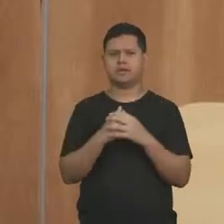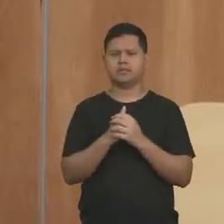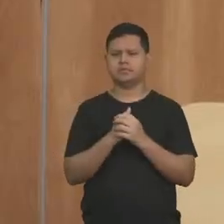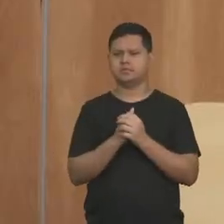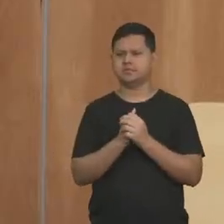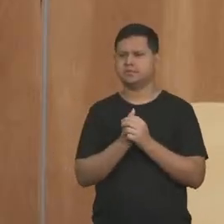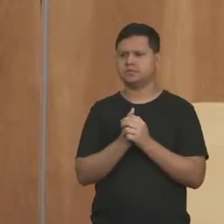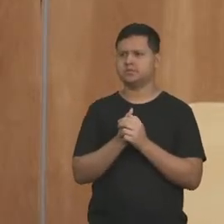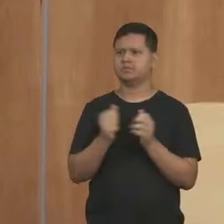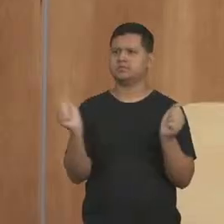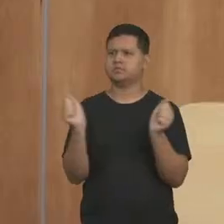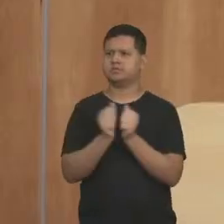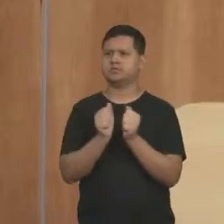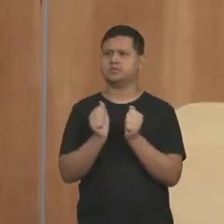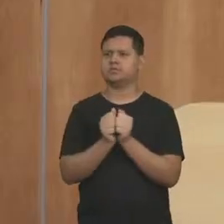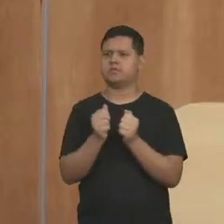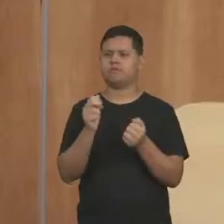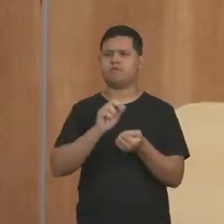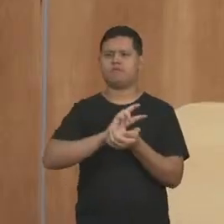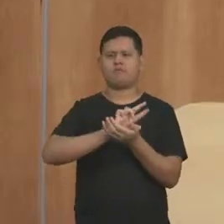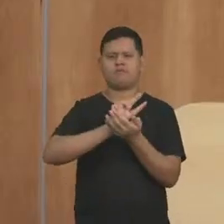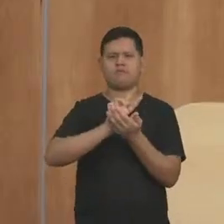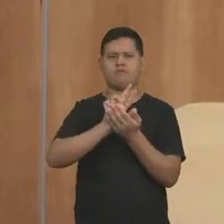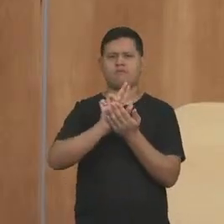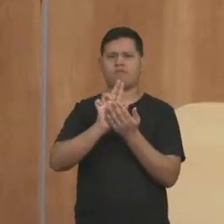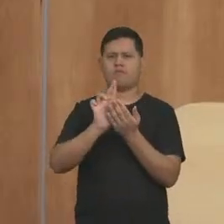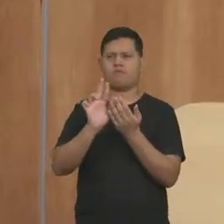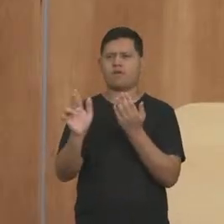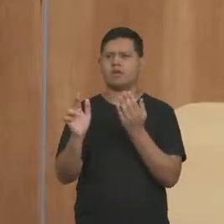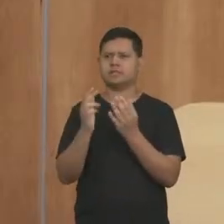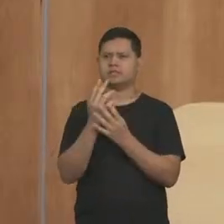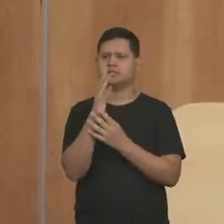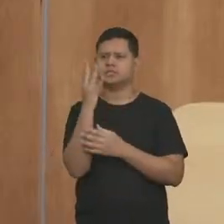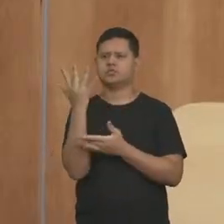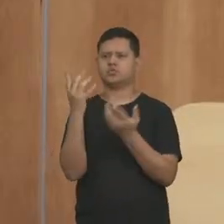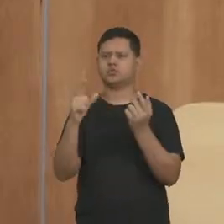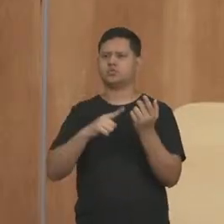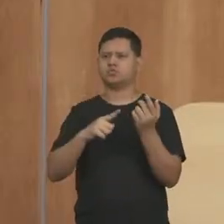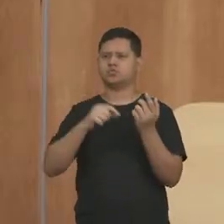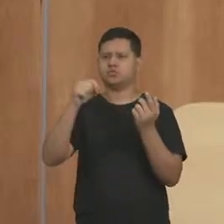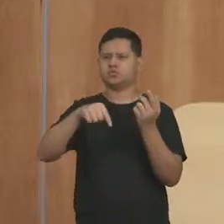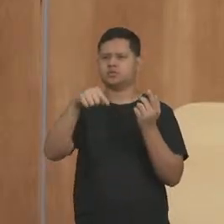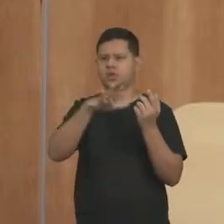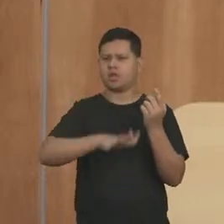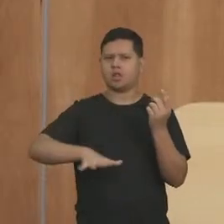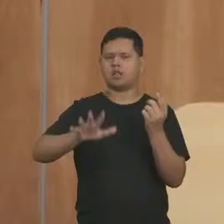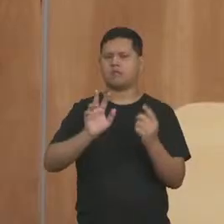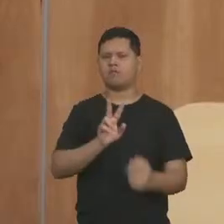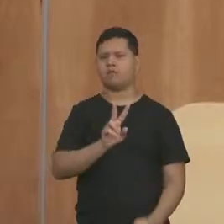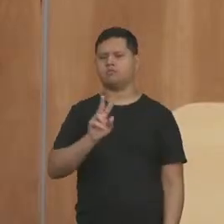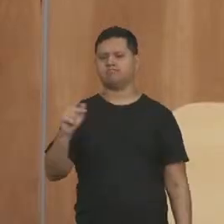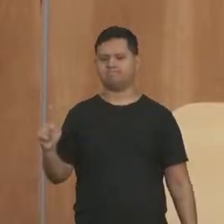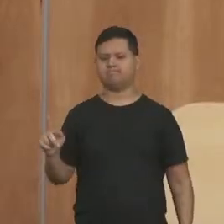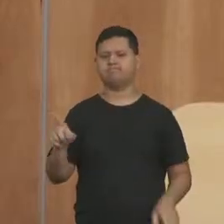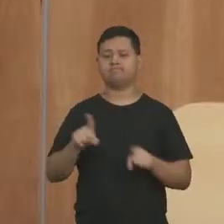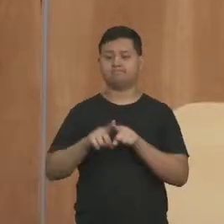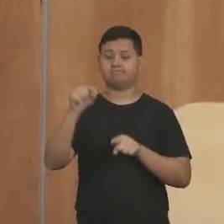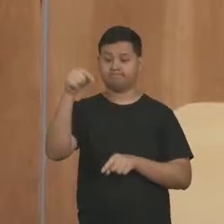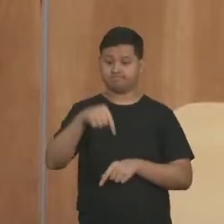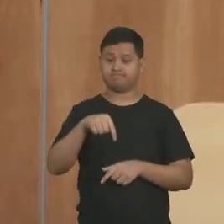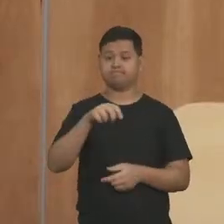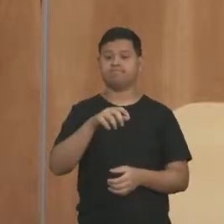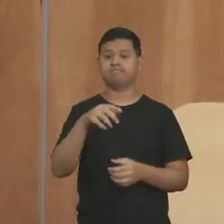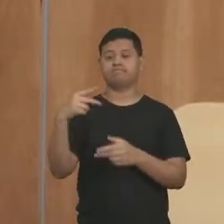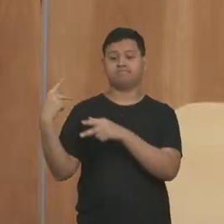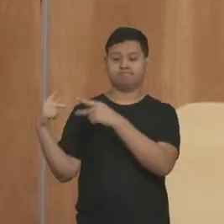mundo. Tem vegetações que não existem em lugar nenhum do mundo, só nessa área do Vale do Paraíba, mais específico, aqui entre